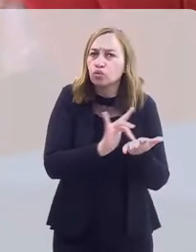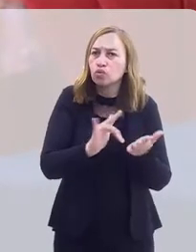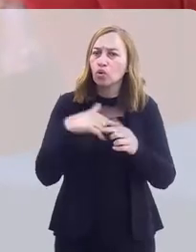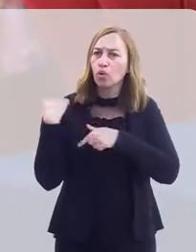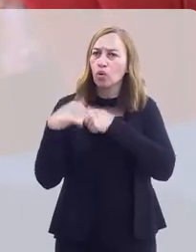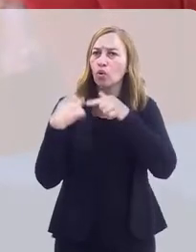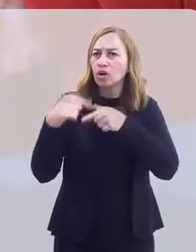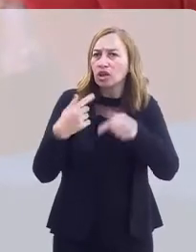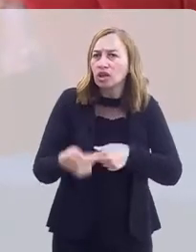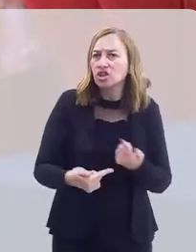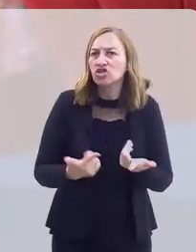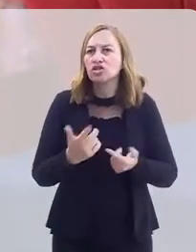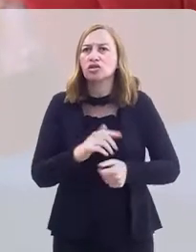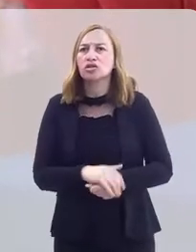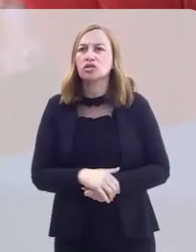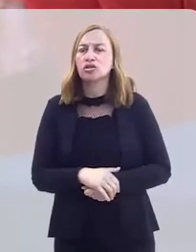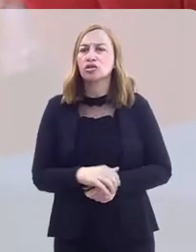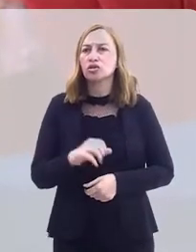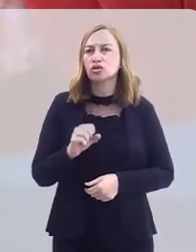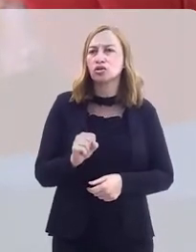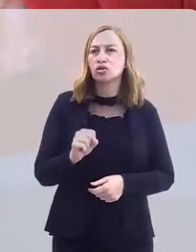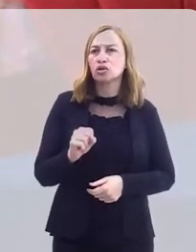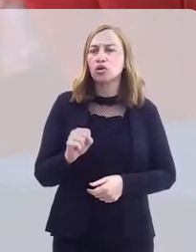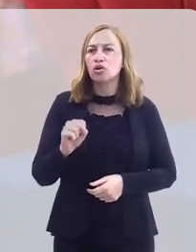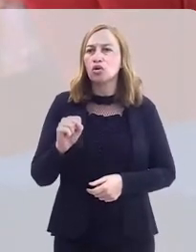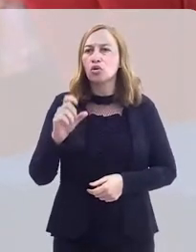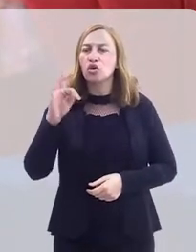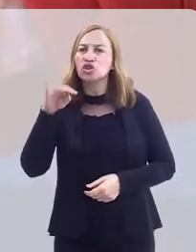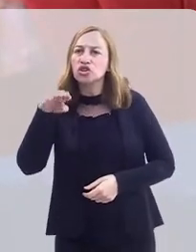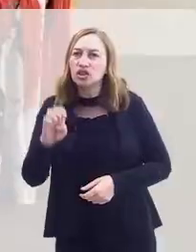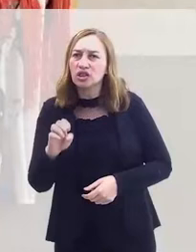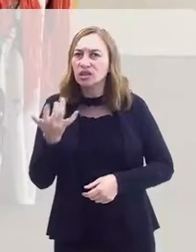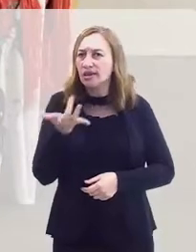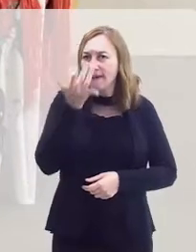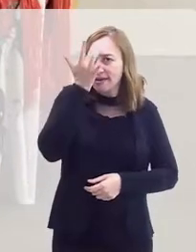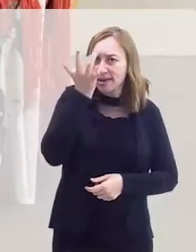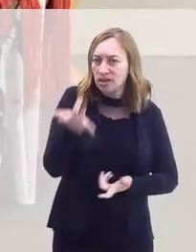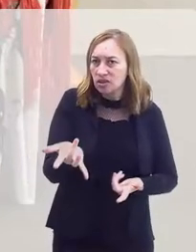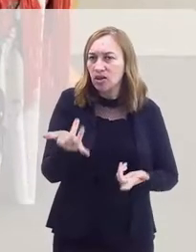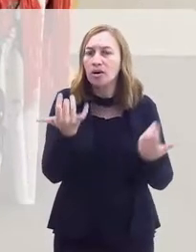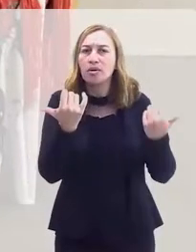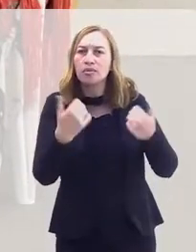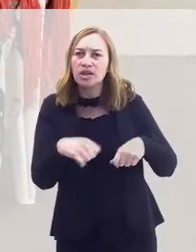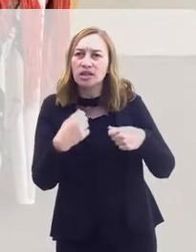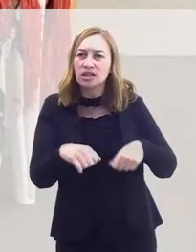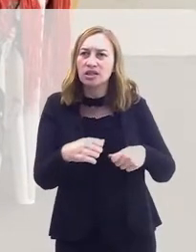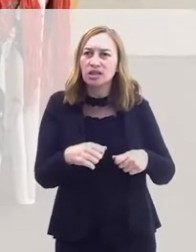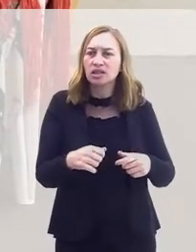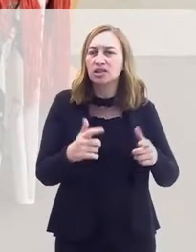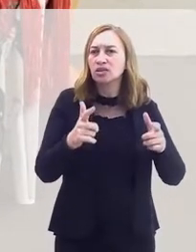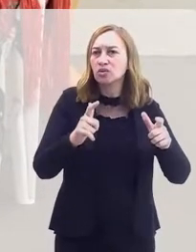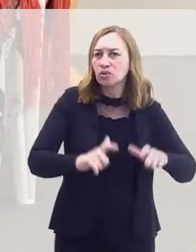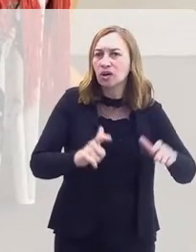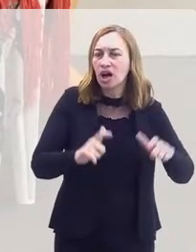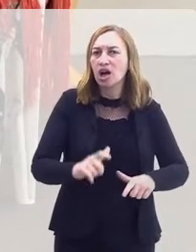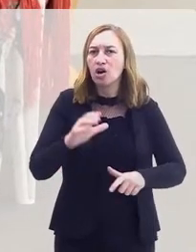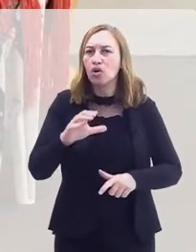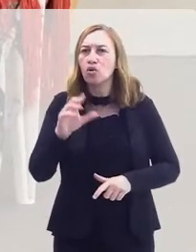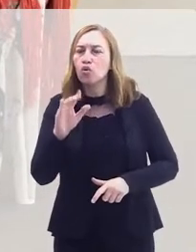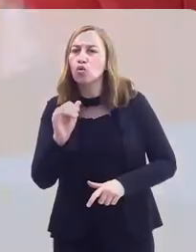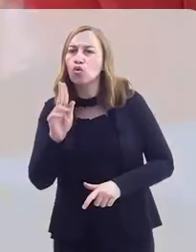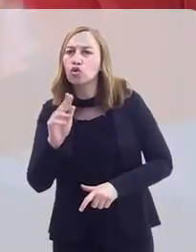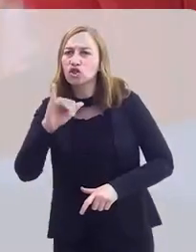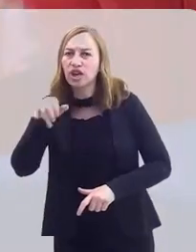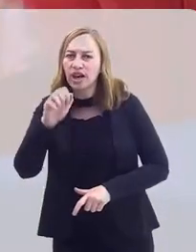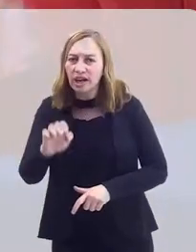A origem dos ciganos é do subcontinente da Índia, né, mais preciso na região de Punjab.